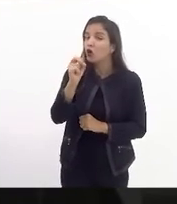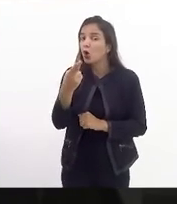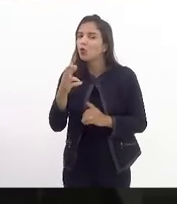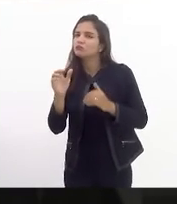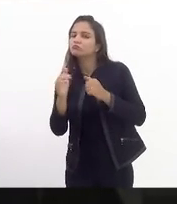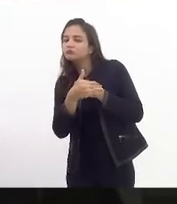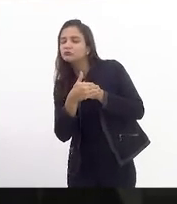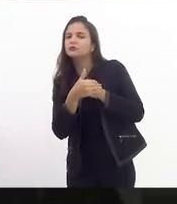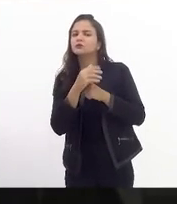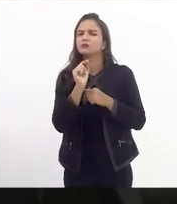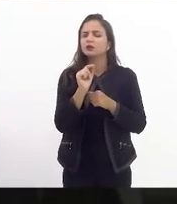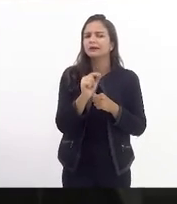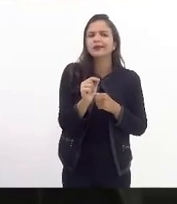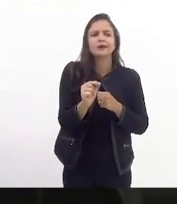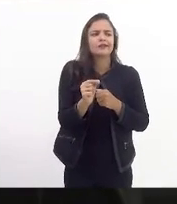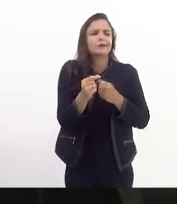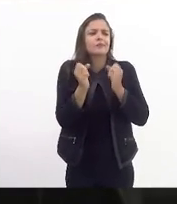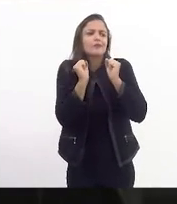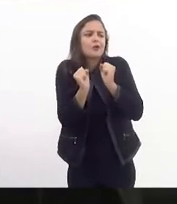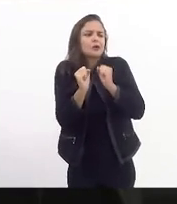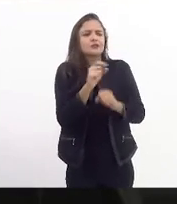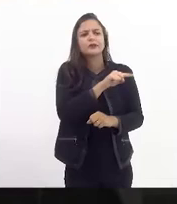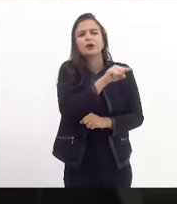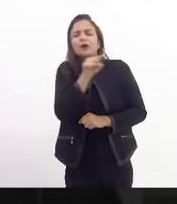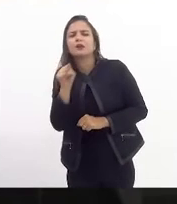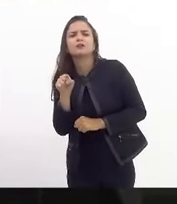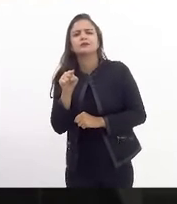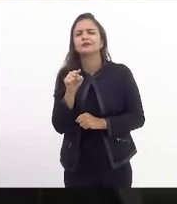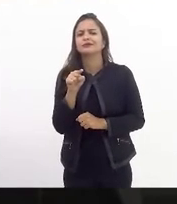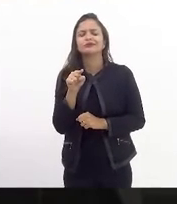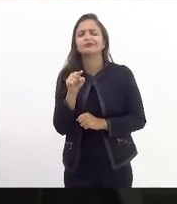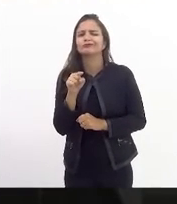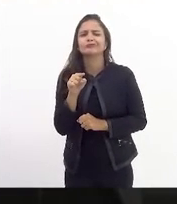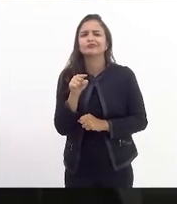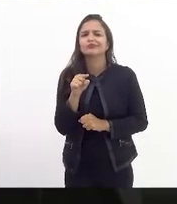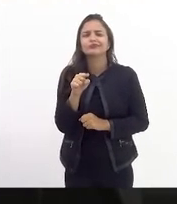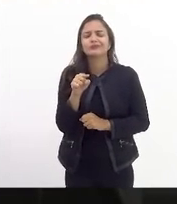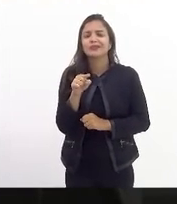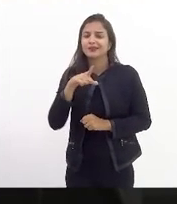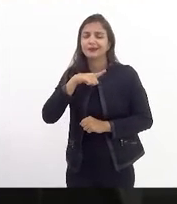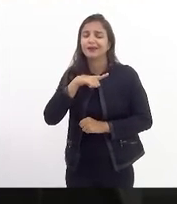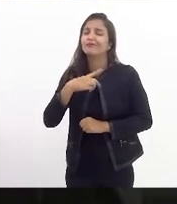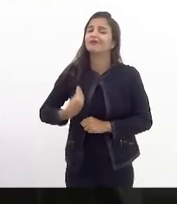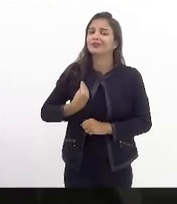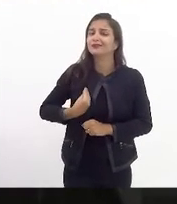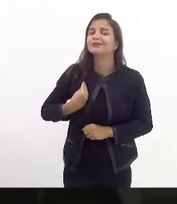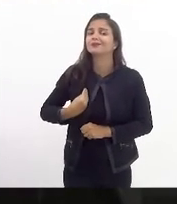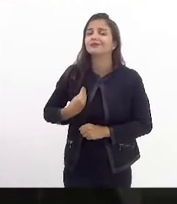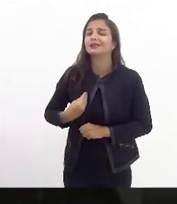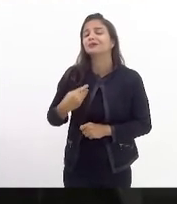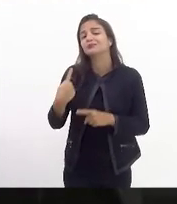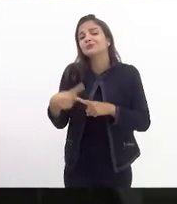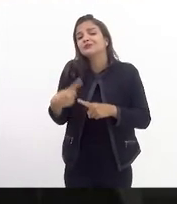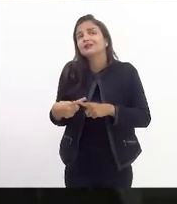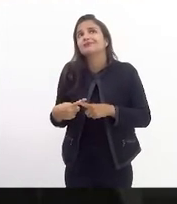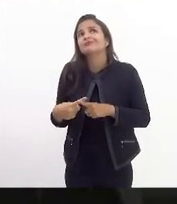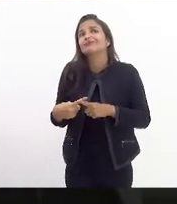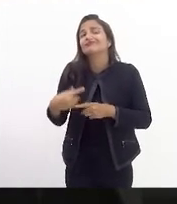envolvidos e se envolvendo em todos esses processos de desgaste